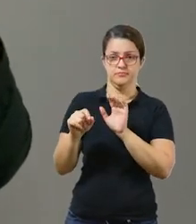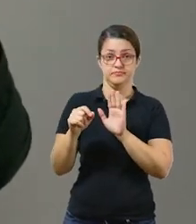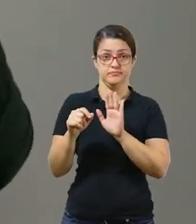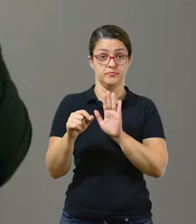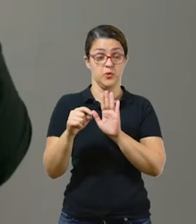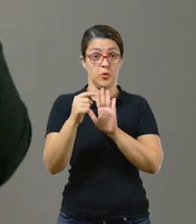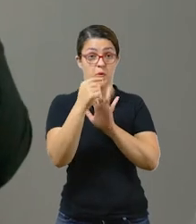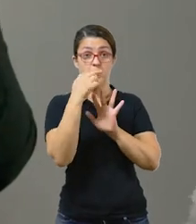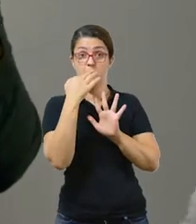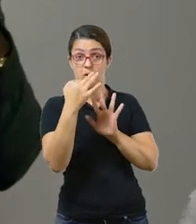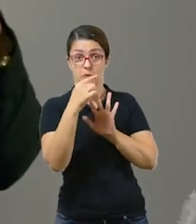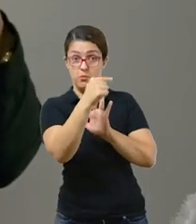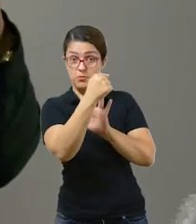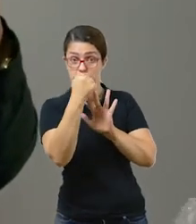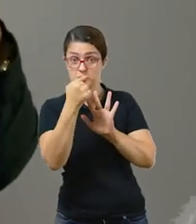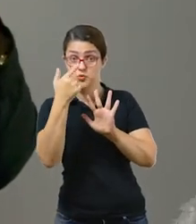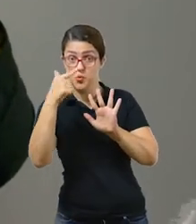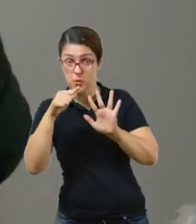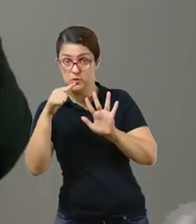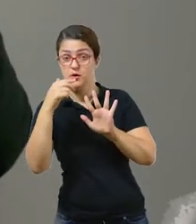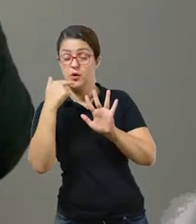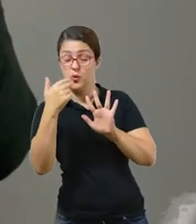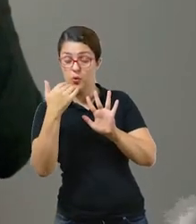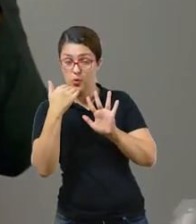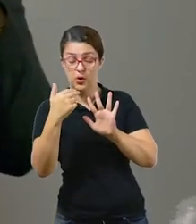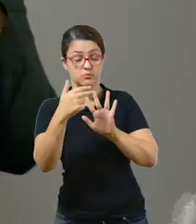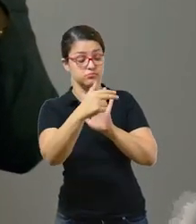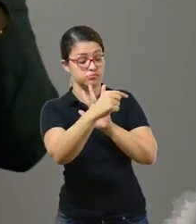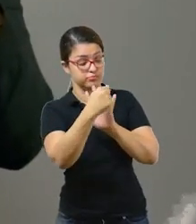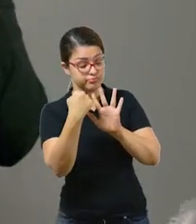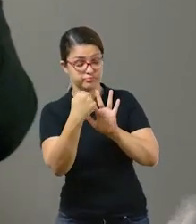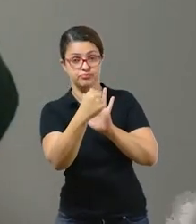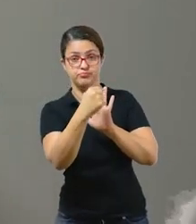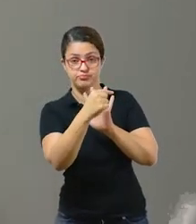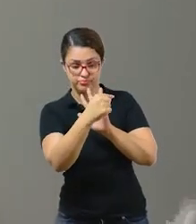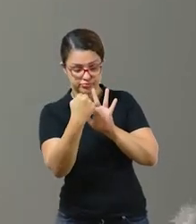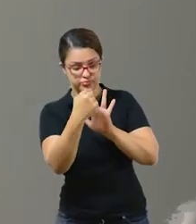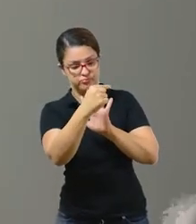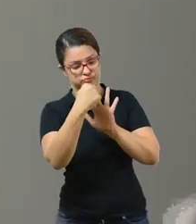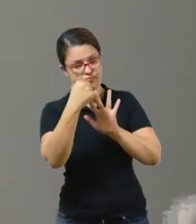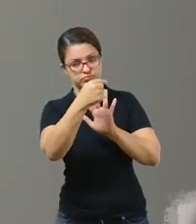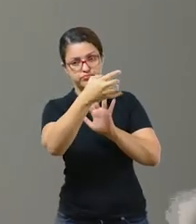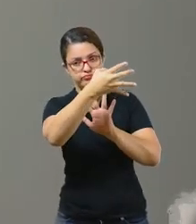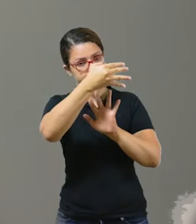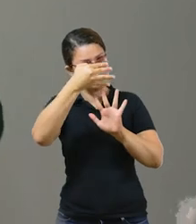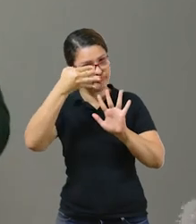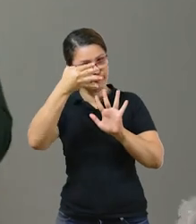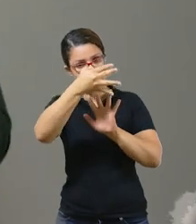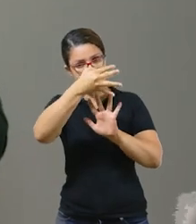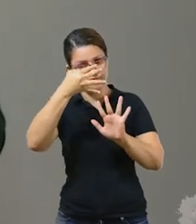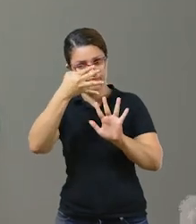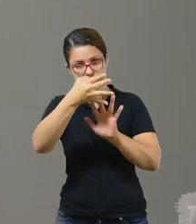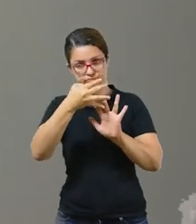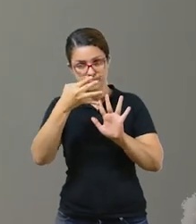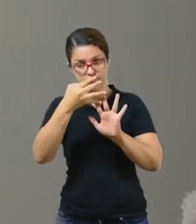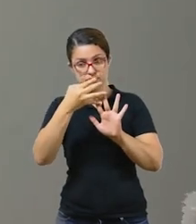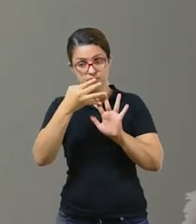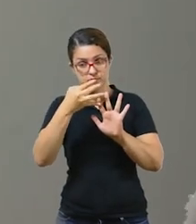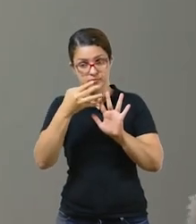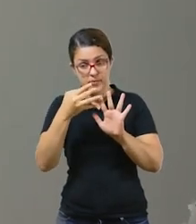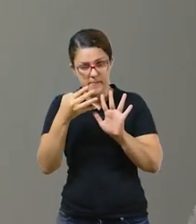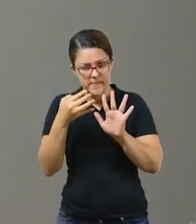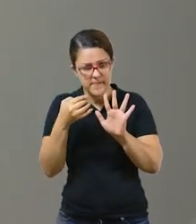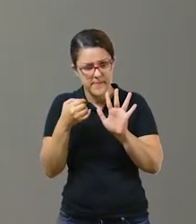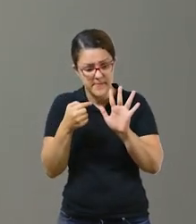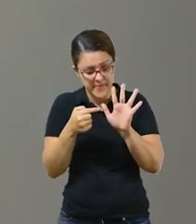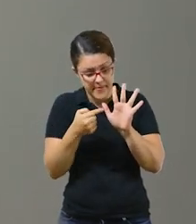listra de uma cor, outra listra de outra cor. E vai preenchendo todo o espaço do papel. Quando chegar perto